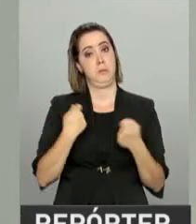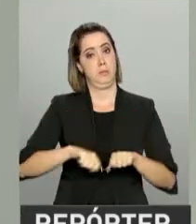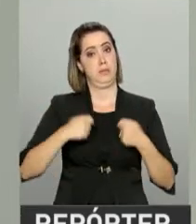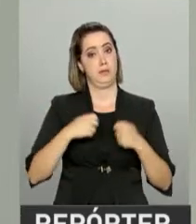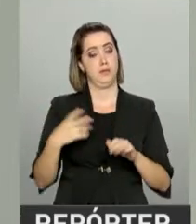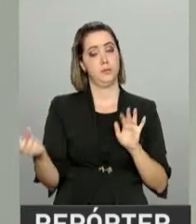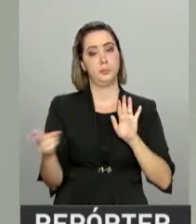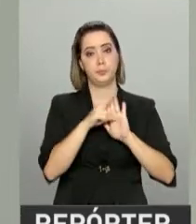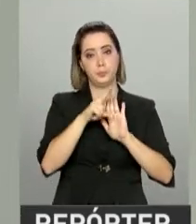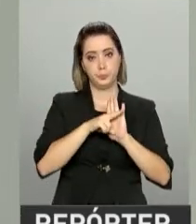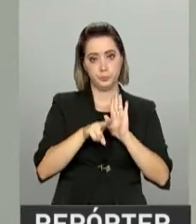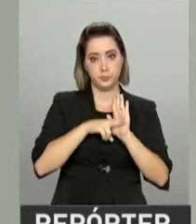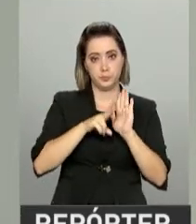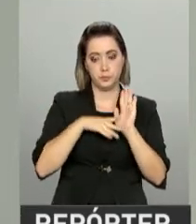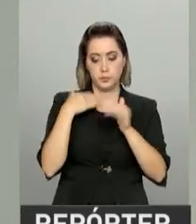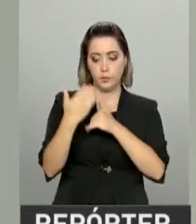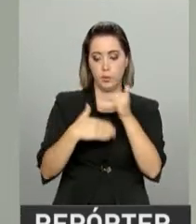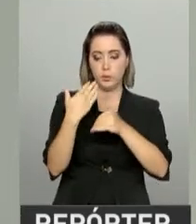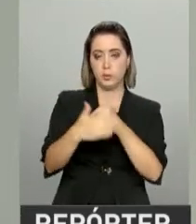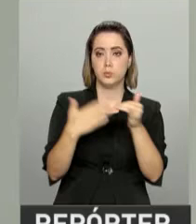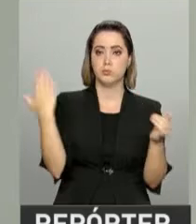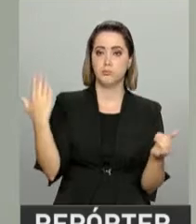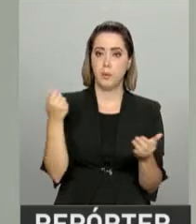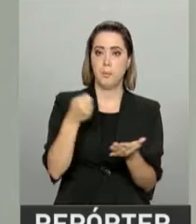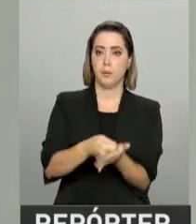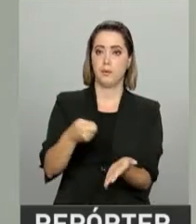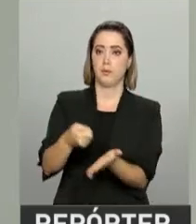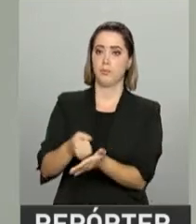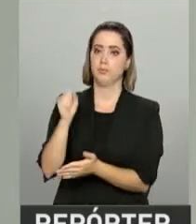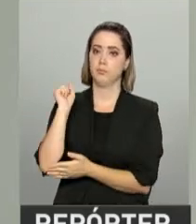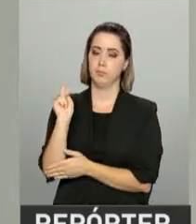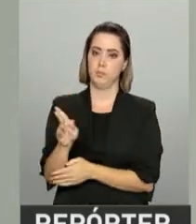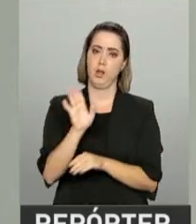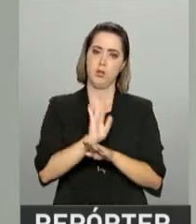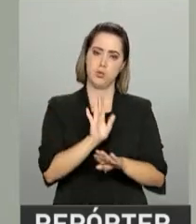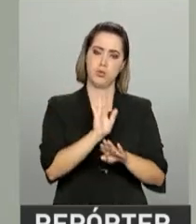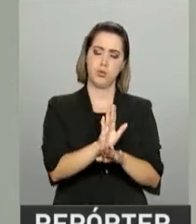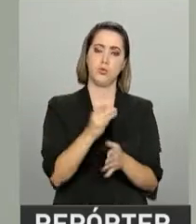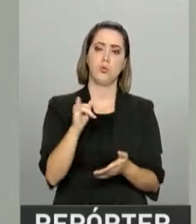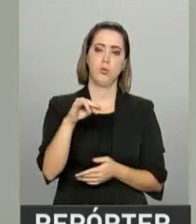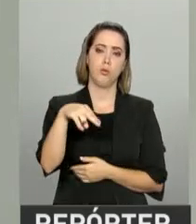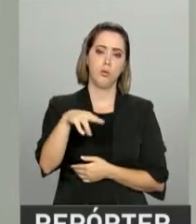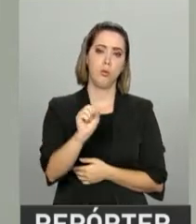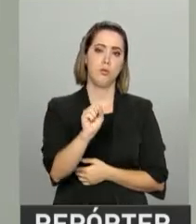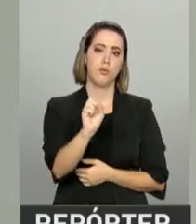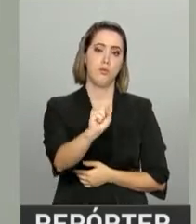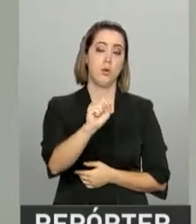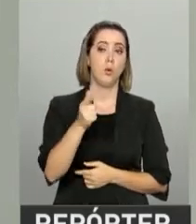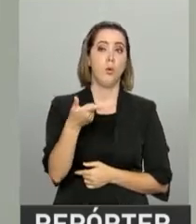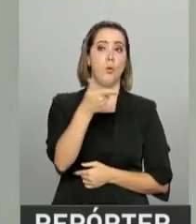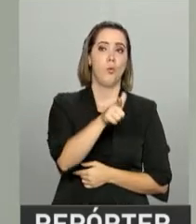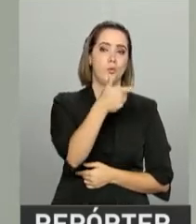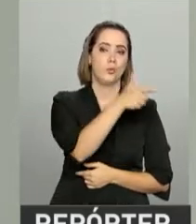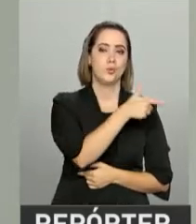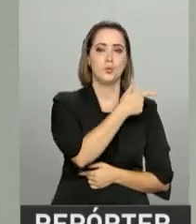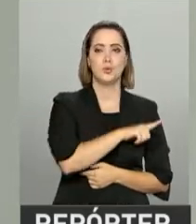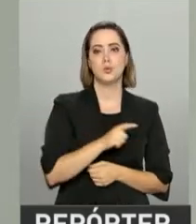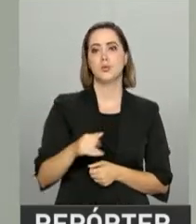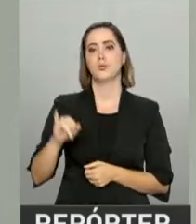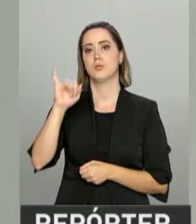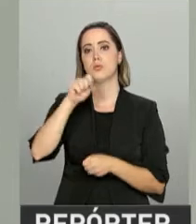é justamente para poder manter os benefícios presidenciais caso contrário vai ter que retornar outros tributos